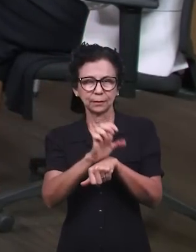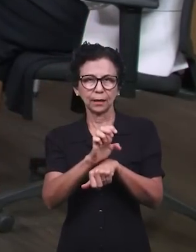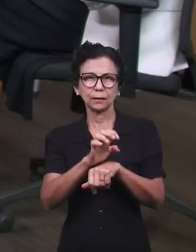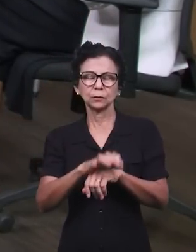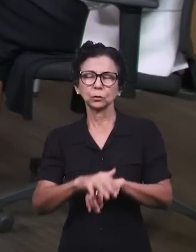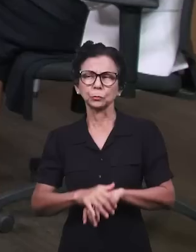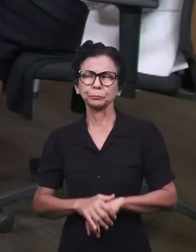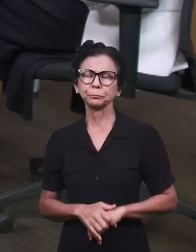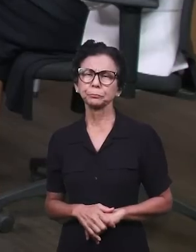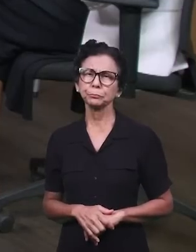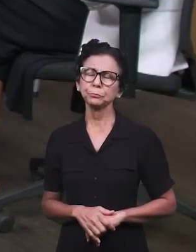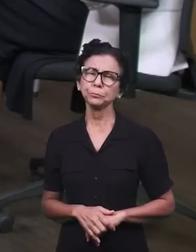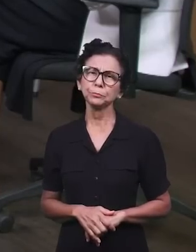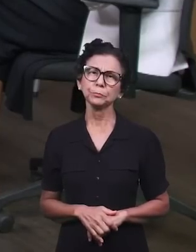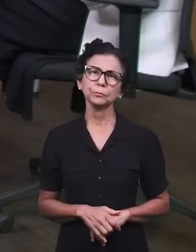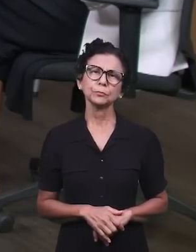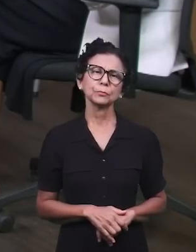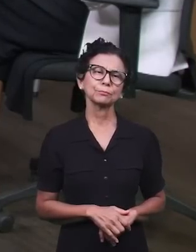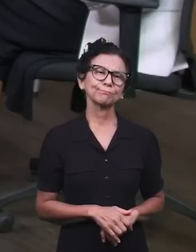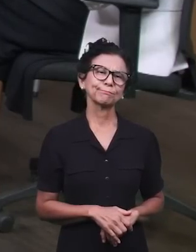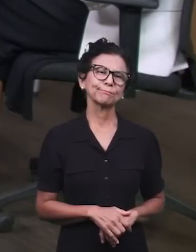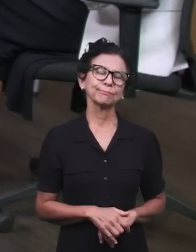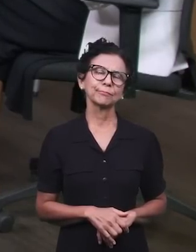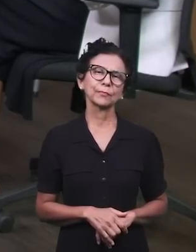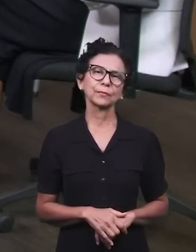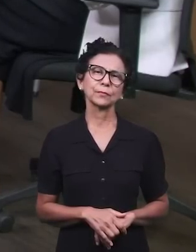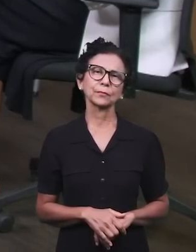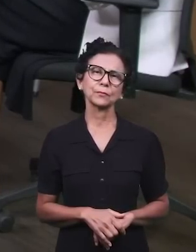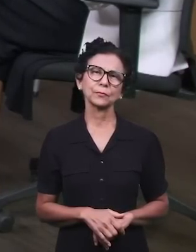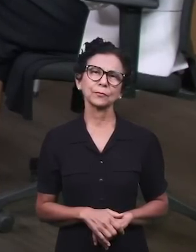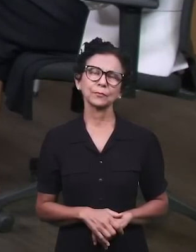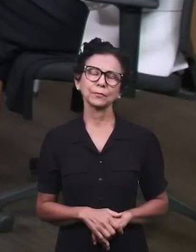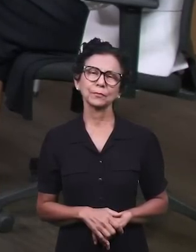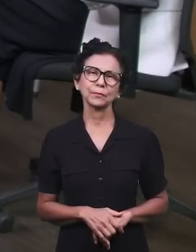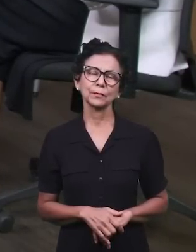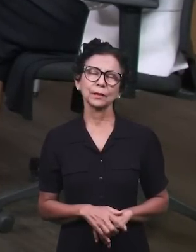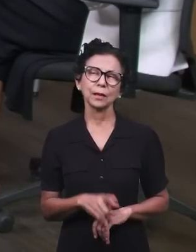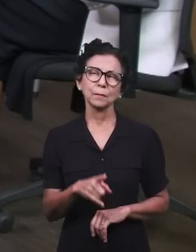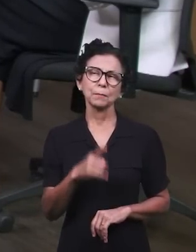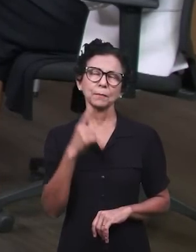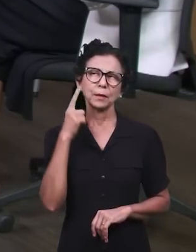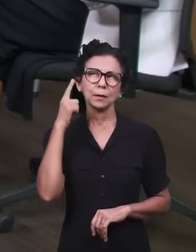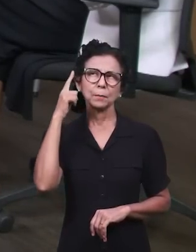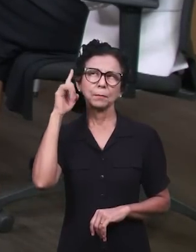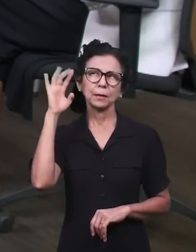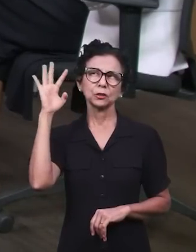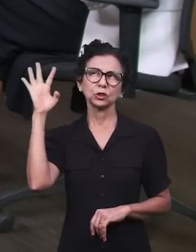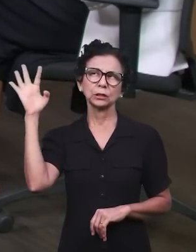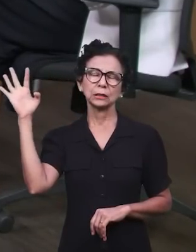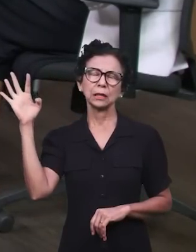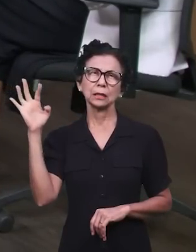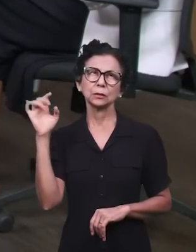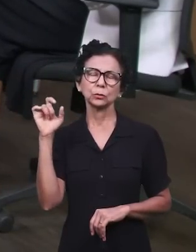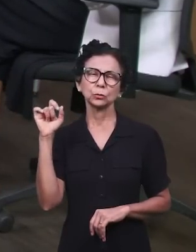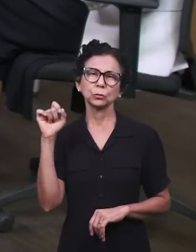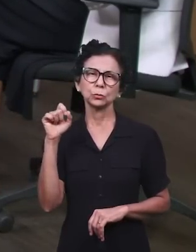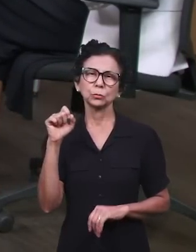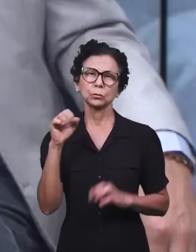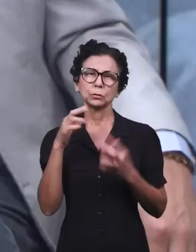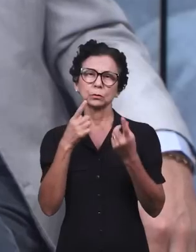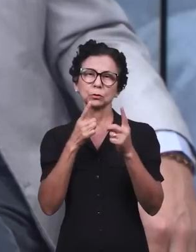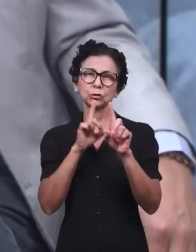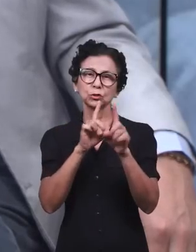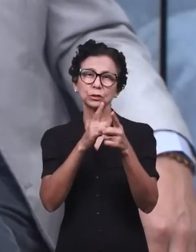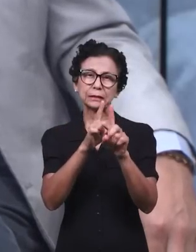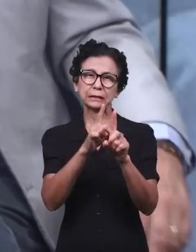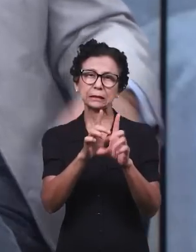no meio da madrugada, no mar da Galileia, numa escuridão absurda, o barco jogando para um lado para o